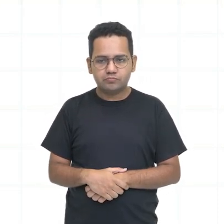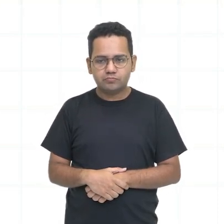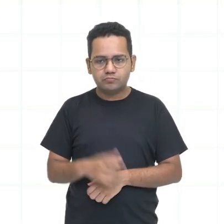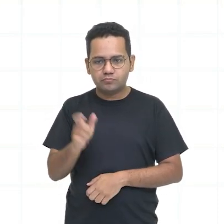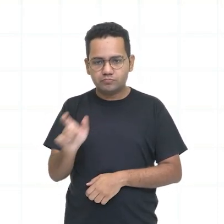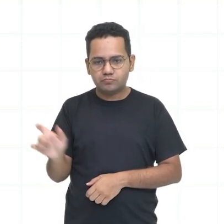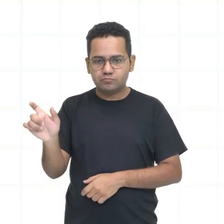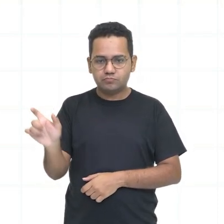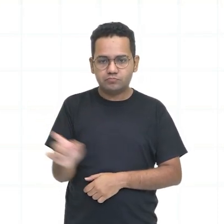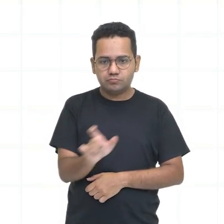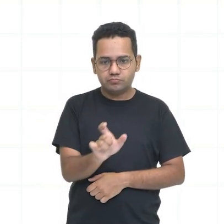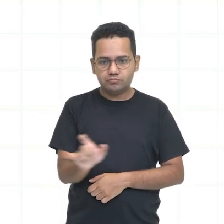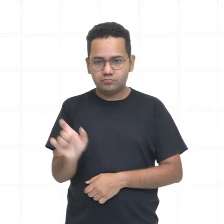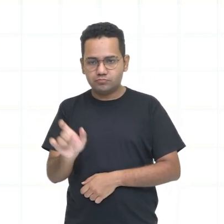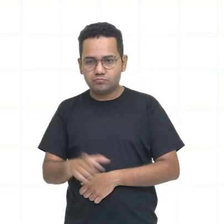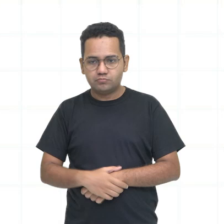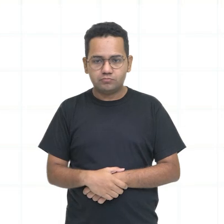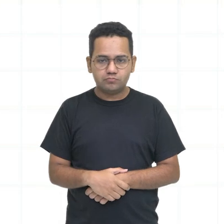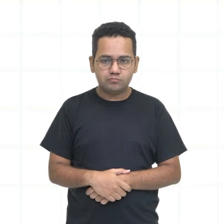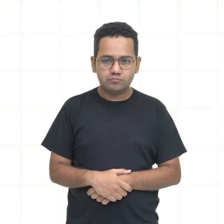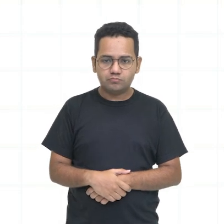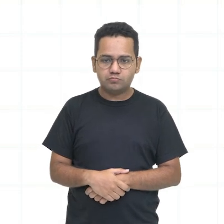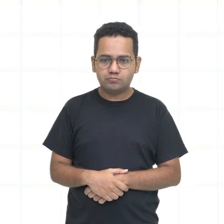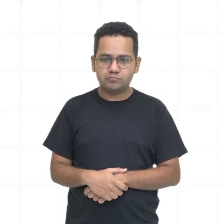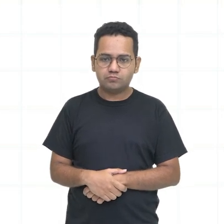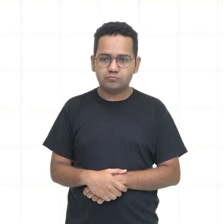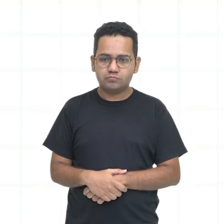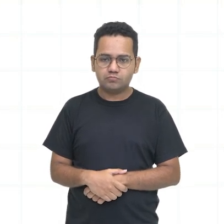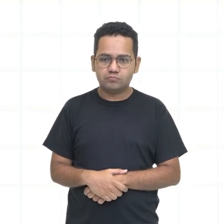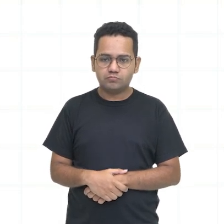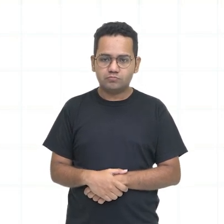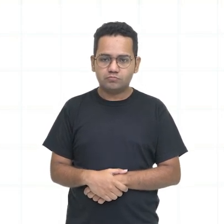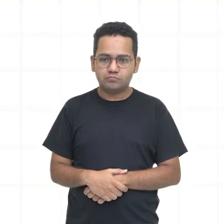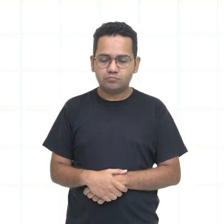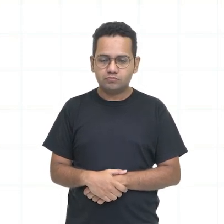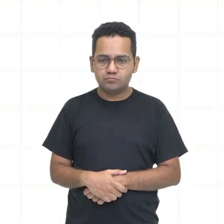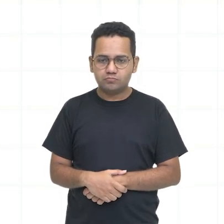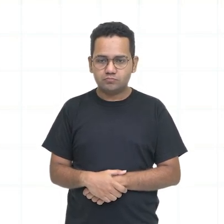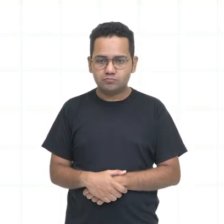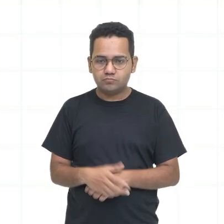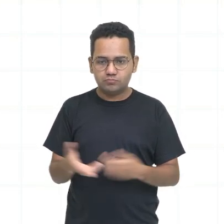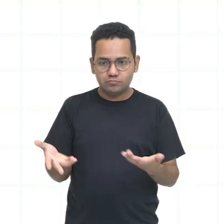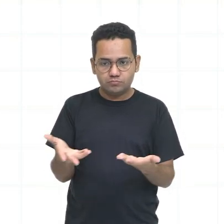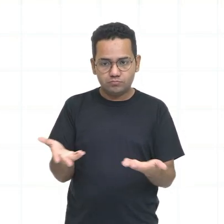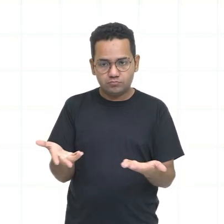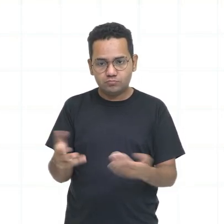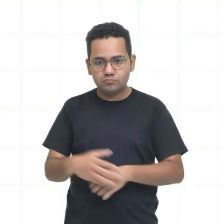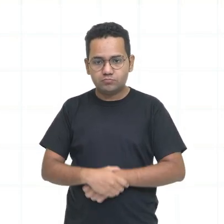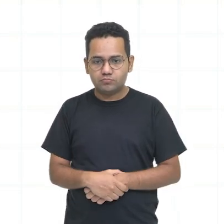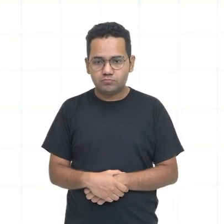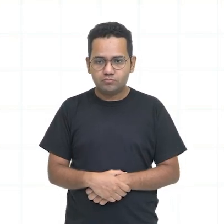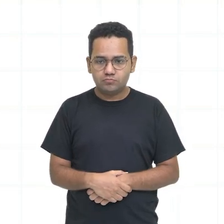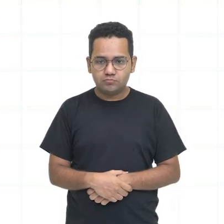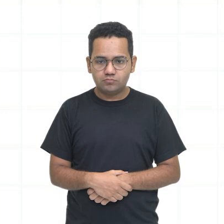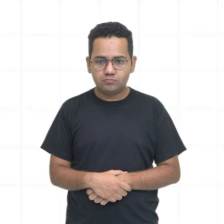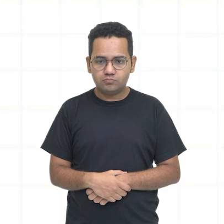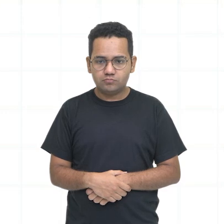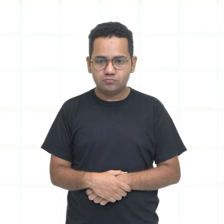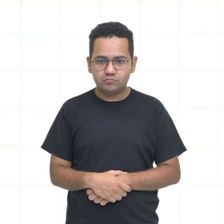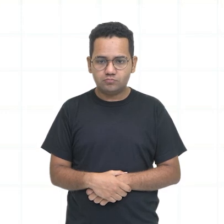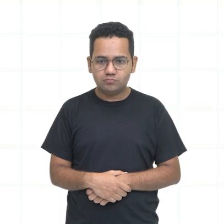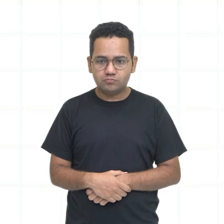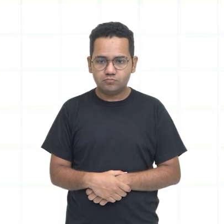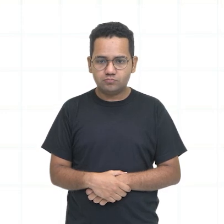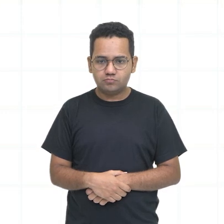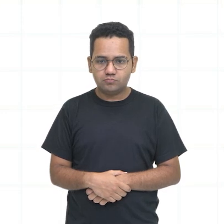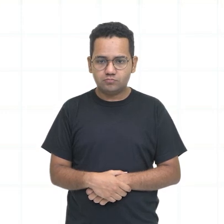cultural, practice, práticas, with modern, com estilo de vida moderno, or